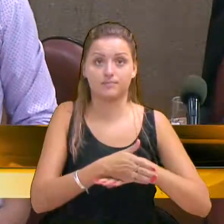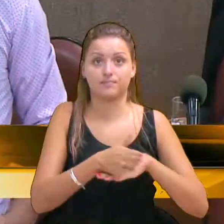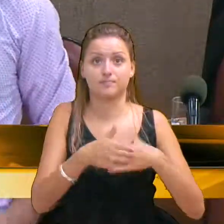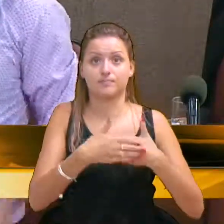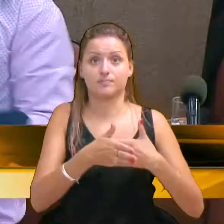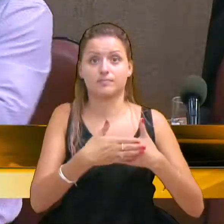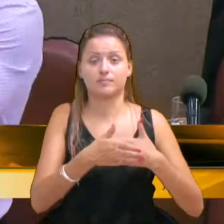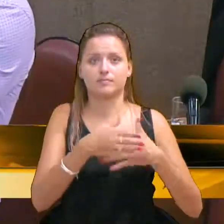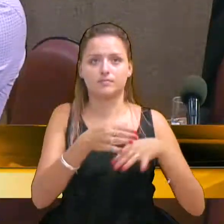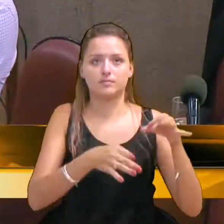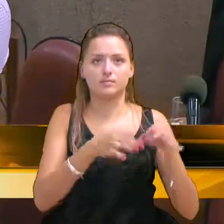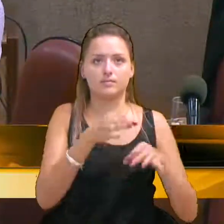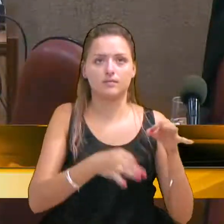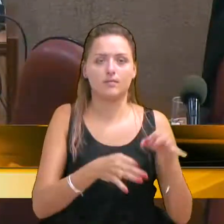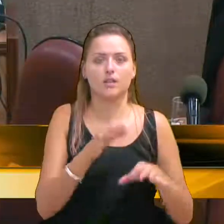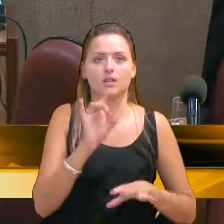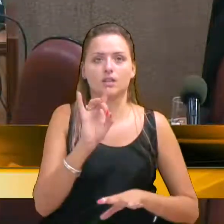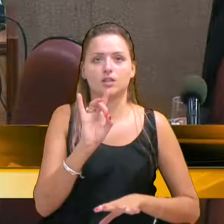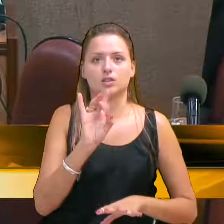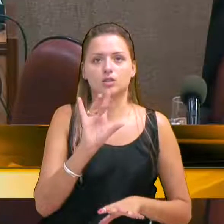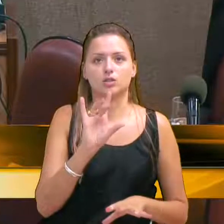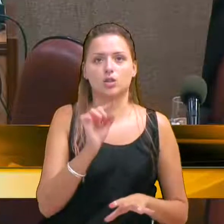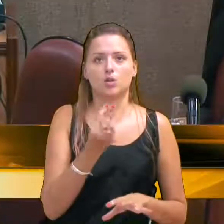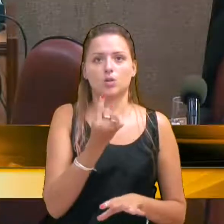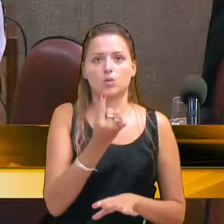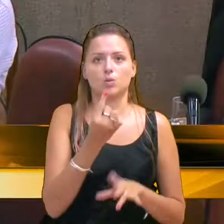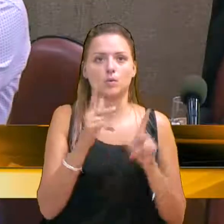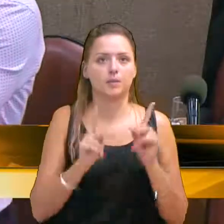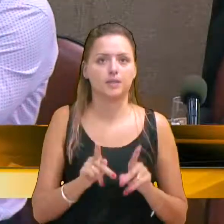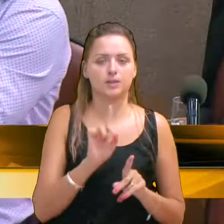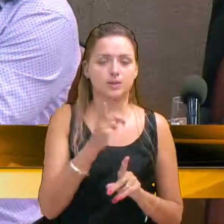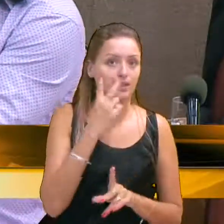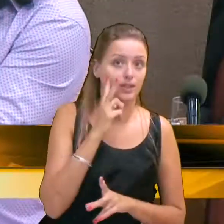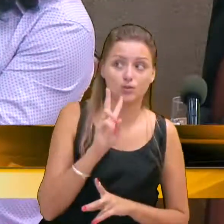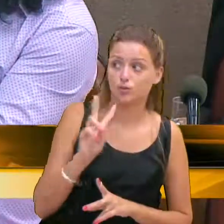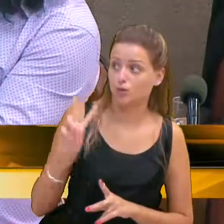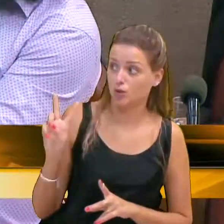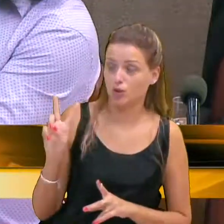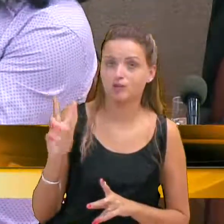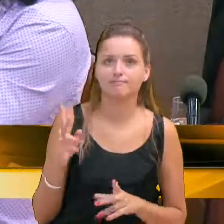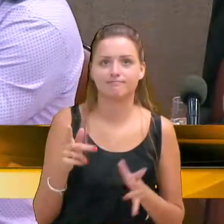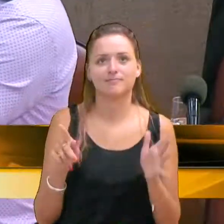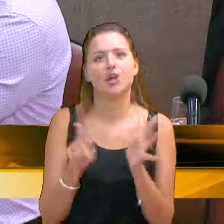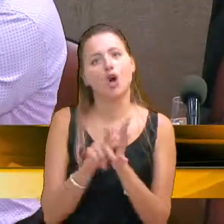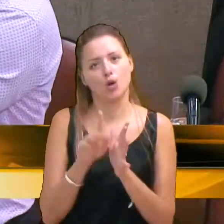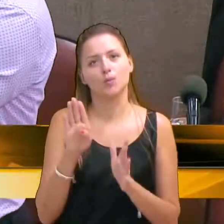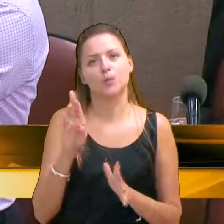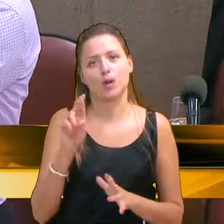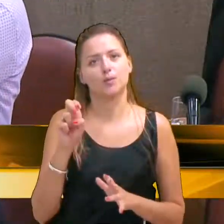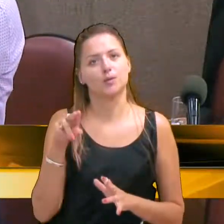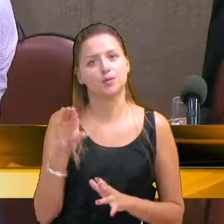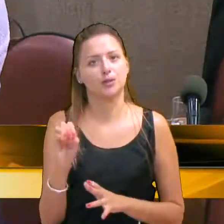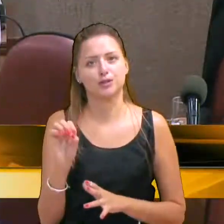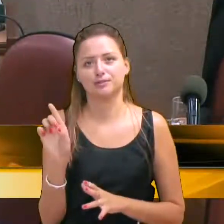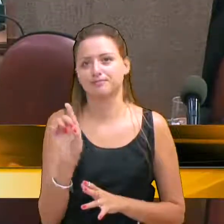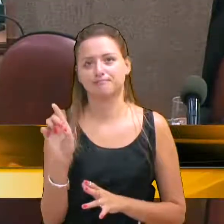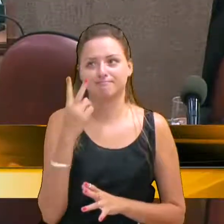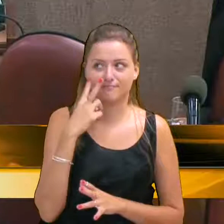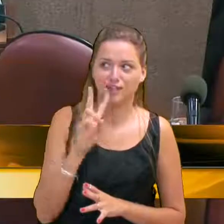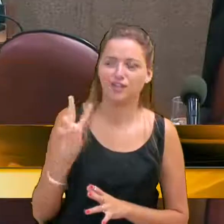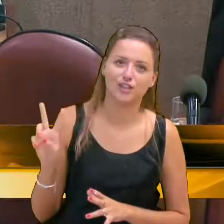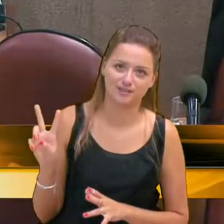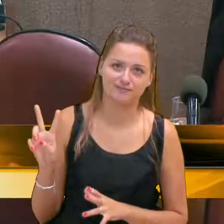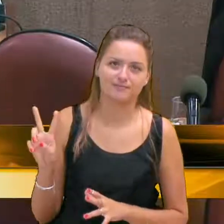da audiência. Só teve um que não olhou, que foi o Bruno, né? Então,